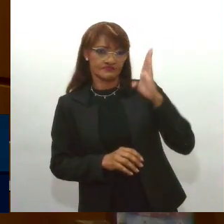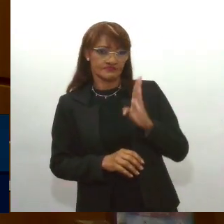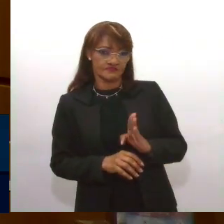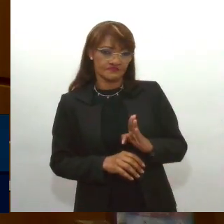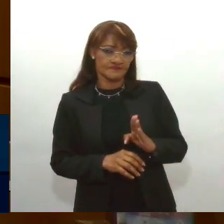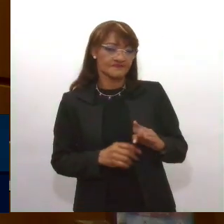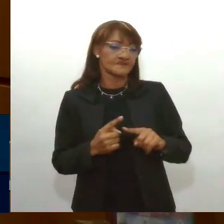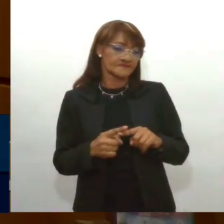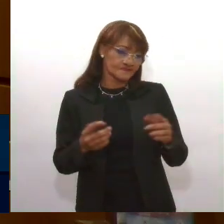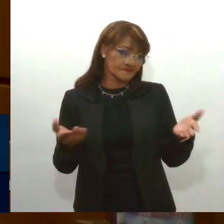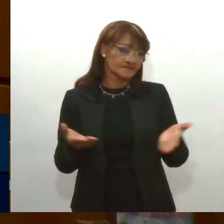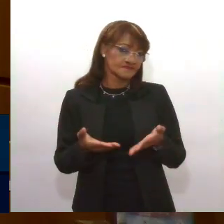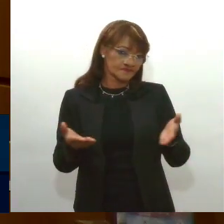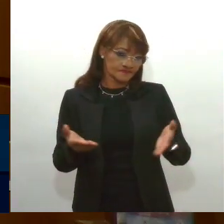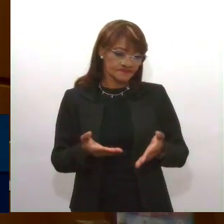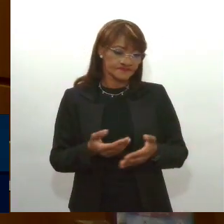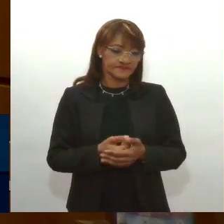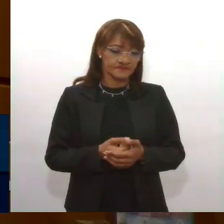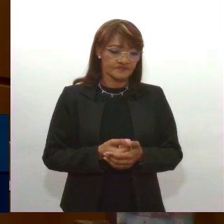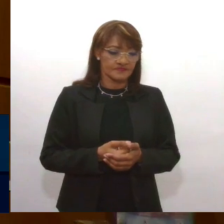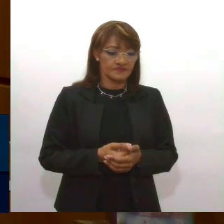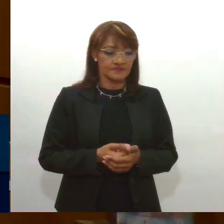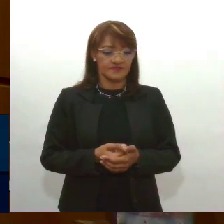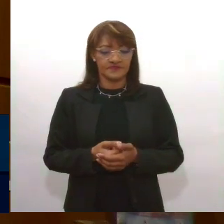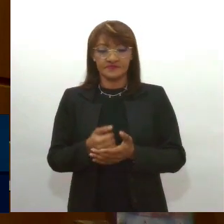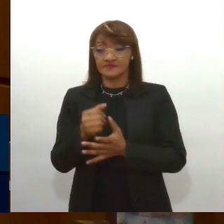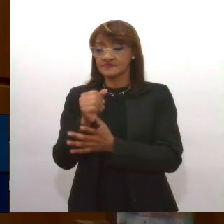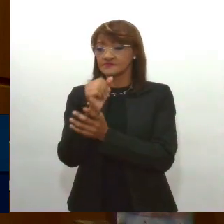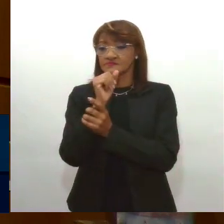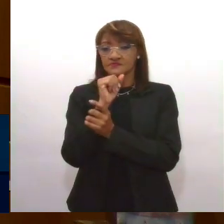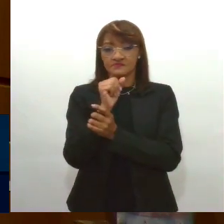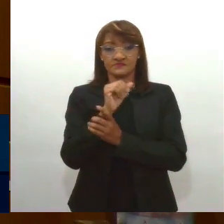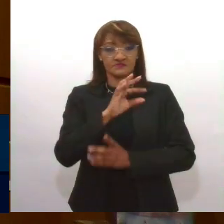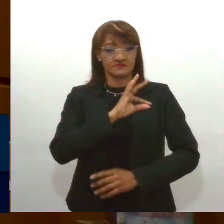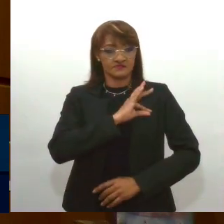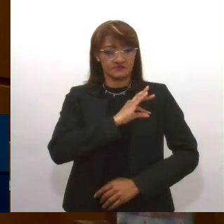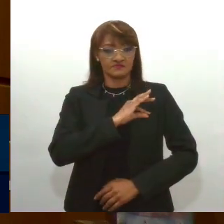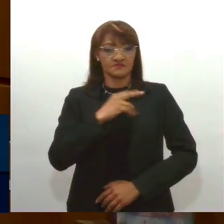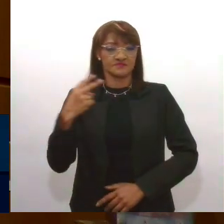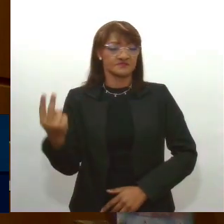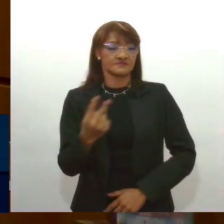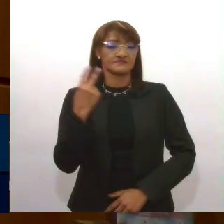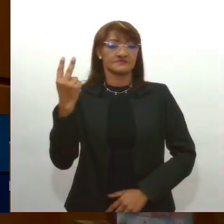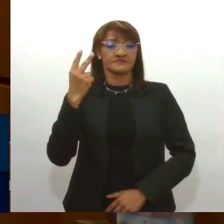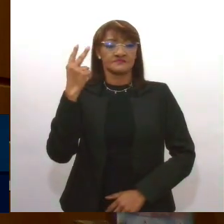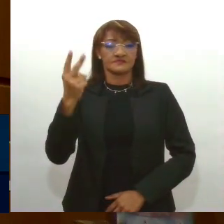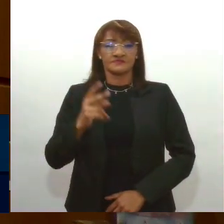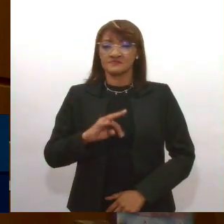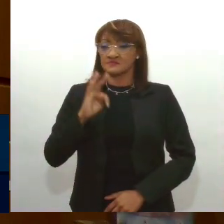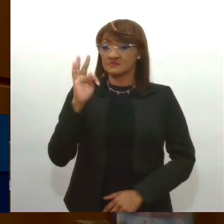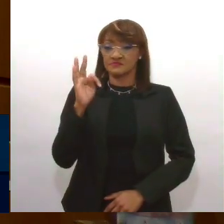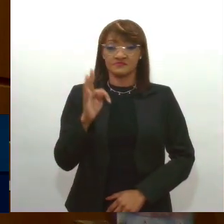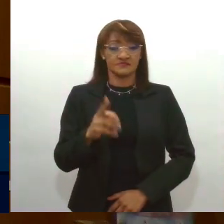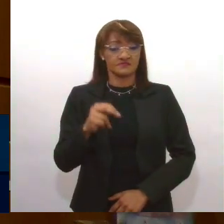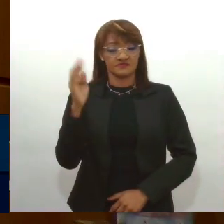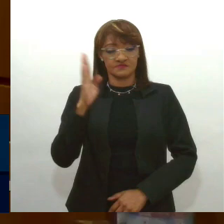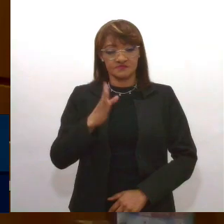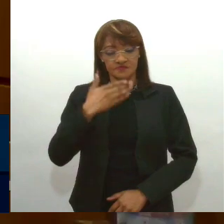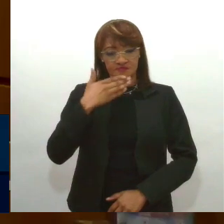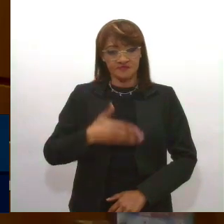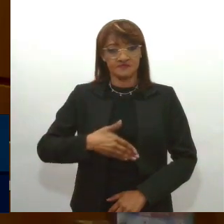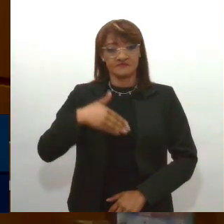segurança pública reconhecida nacionalmente como uma das melhores do nosso país era só isso